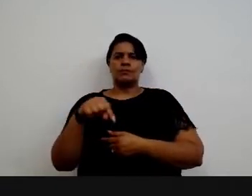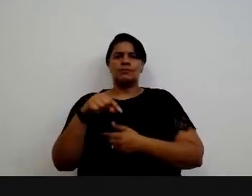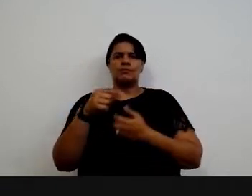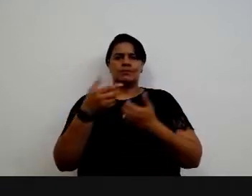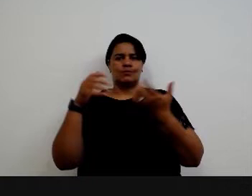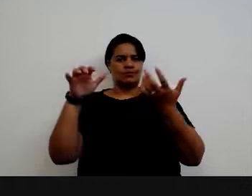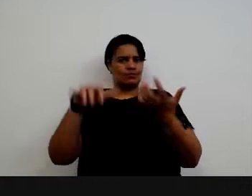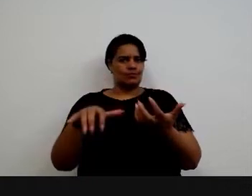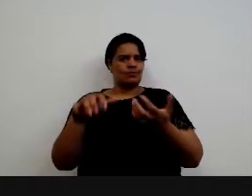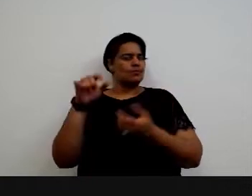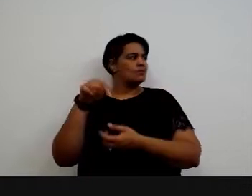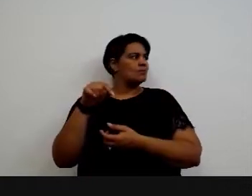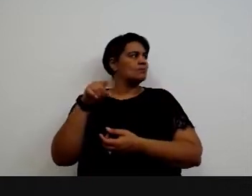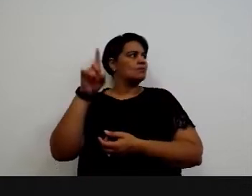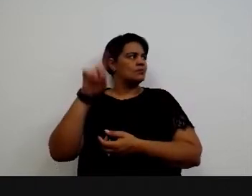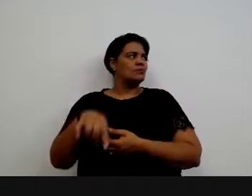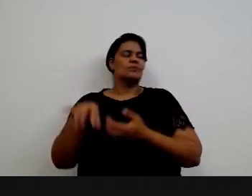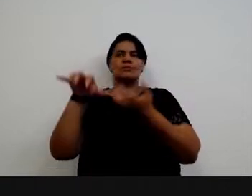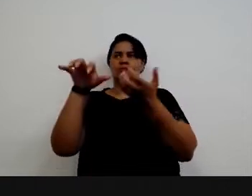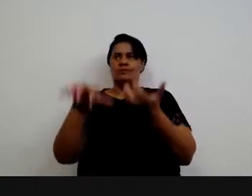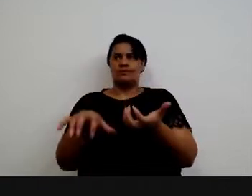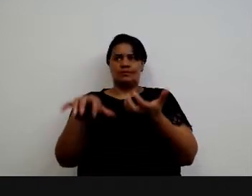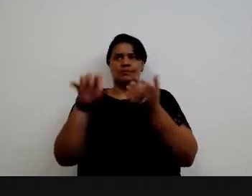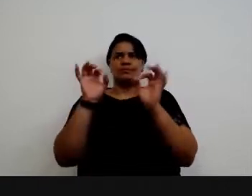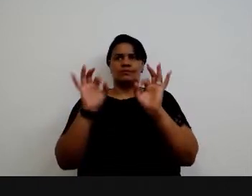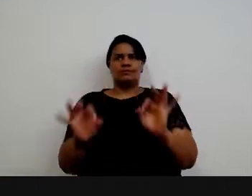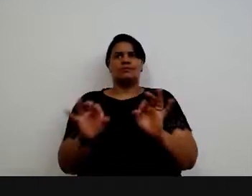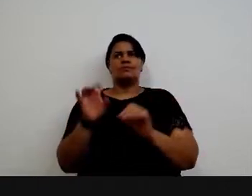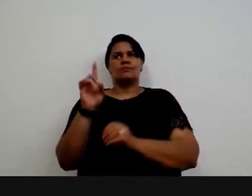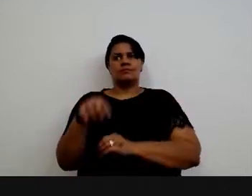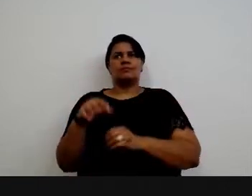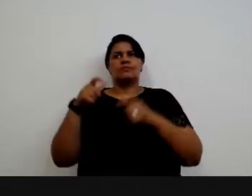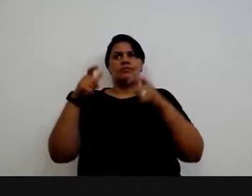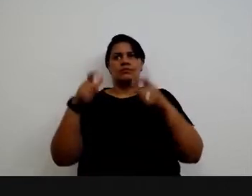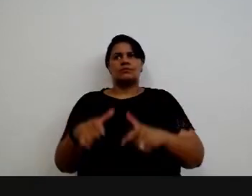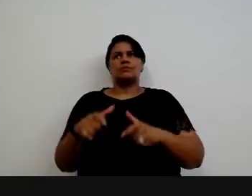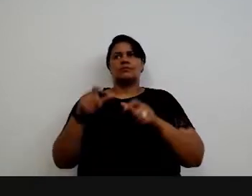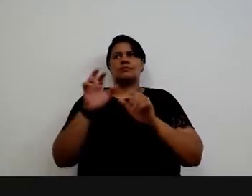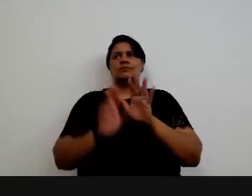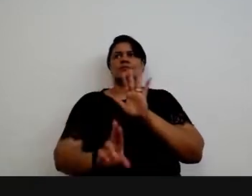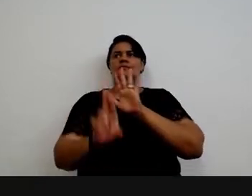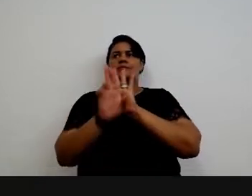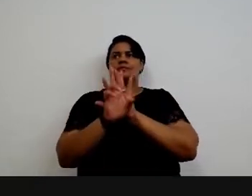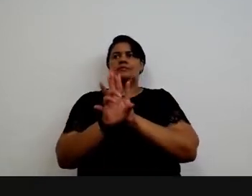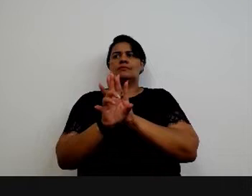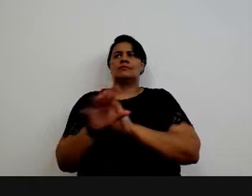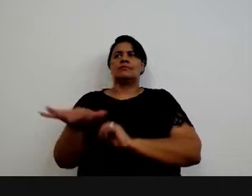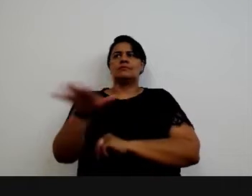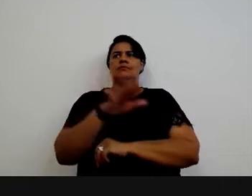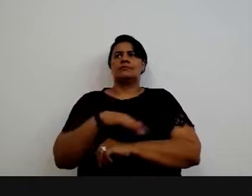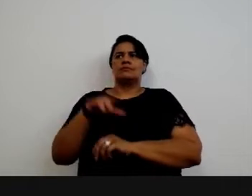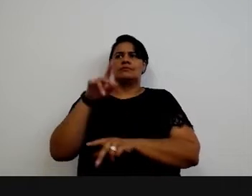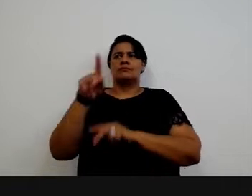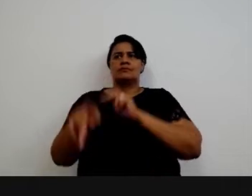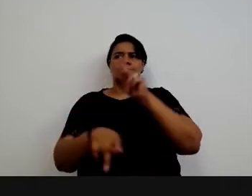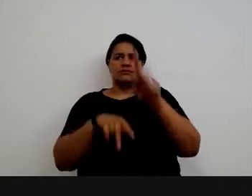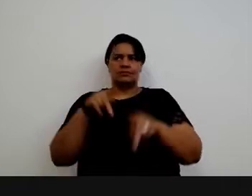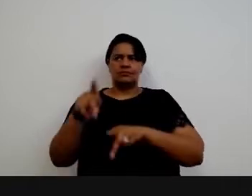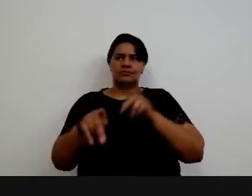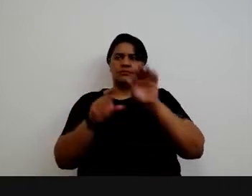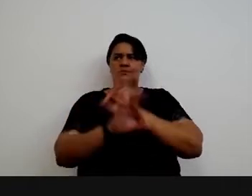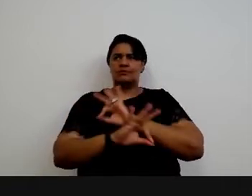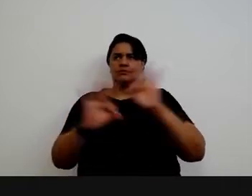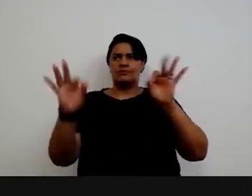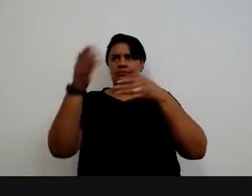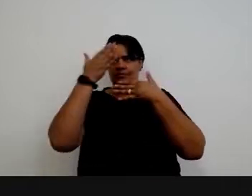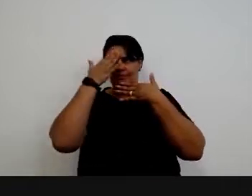parlamento. Isso aqui é o parlamento brasileiro. Isso aqui é a casa de representação do povo brasileiro. Então, muito especial poder estar aqui com vocês. Obrigado pelo